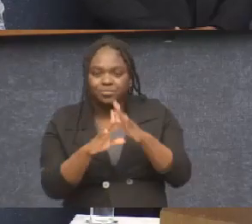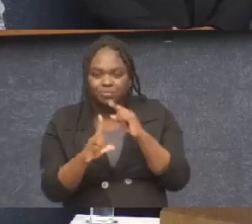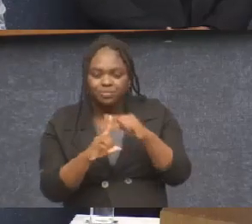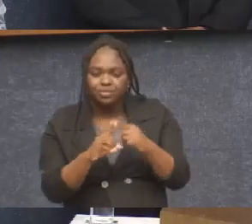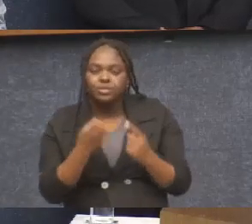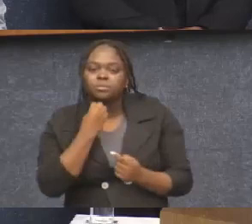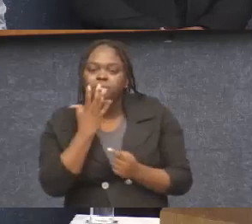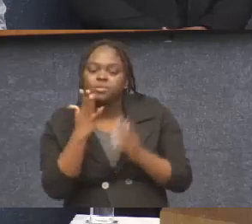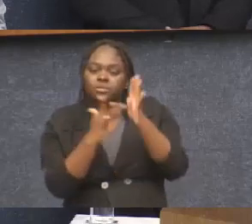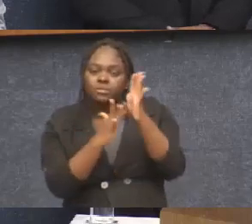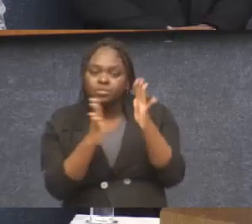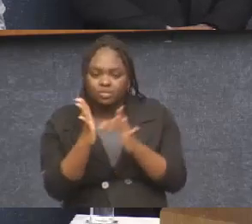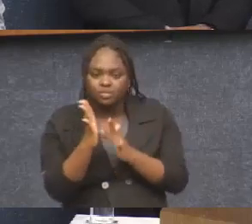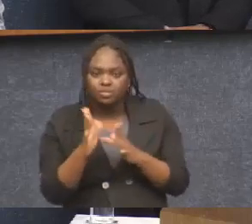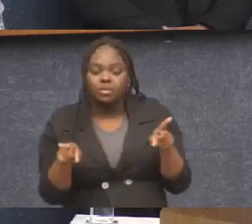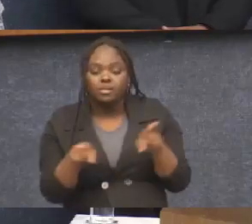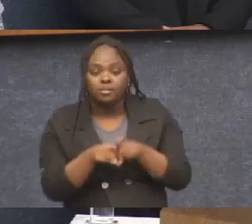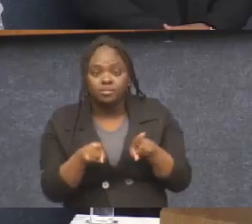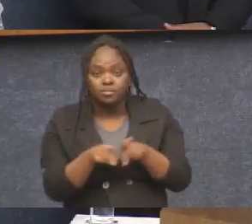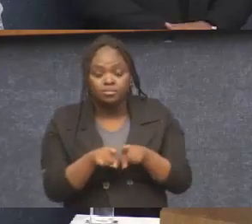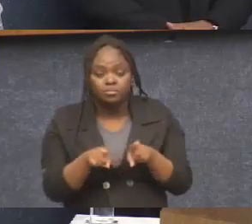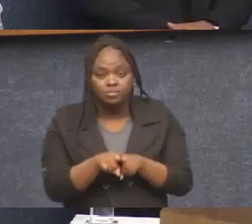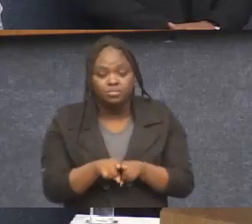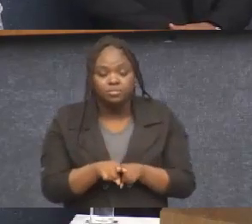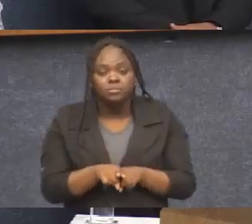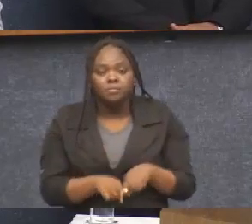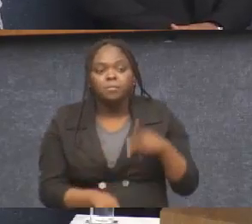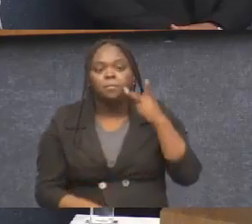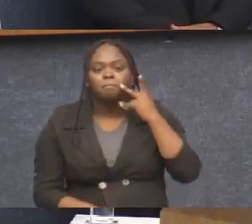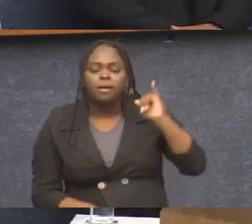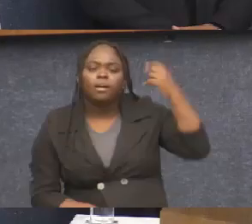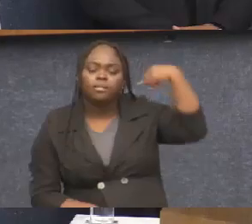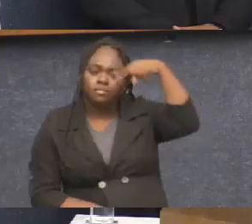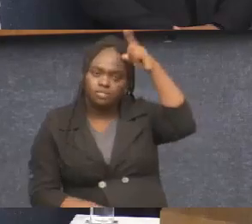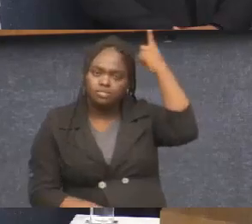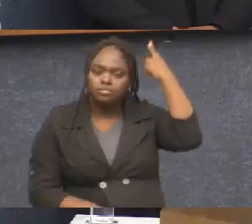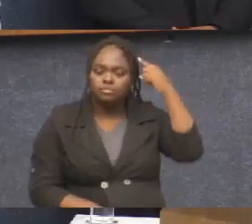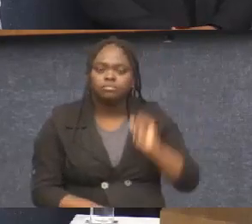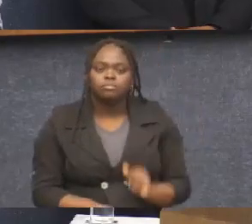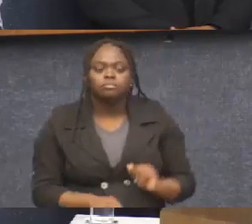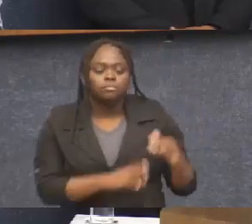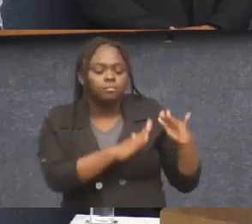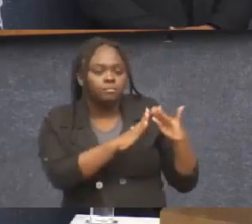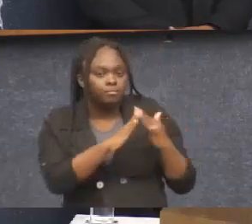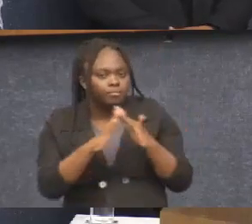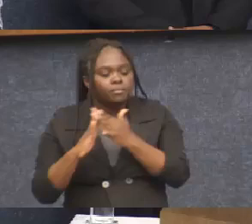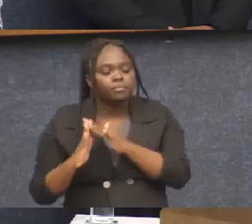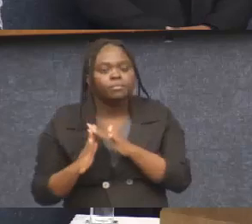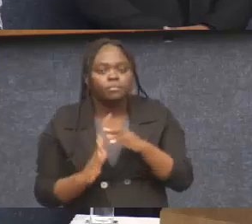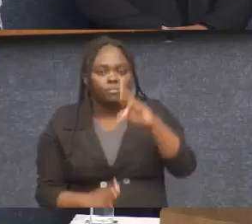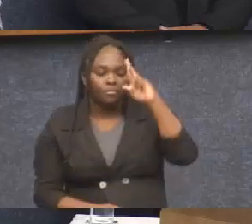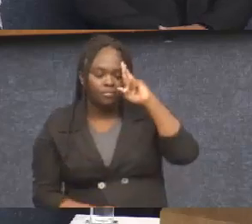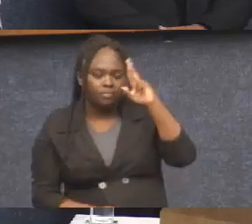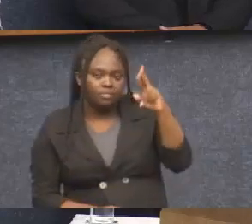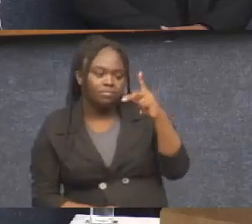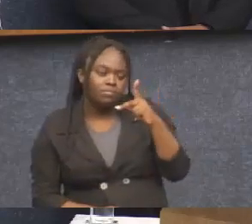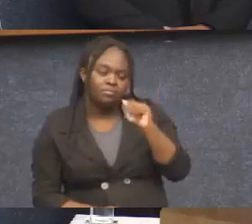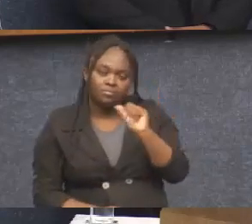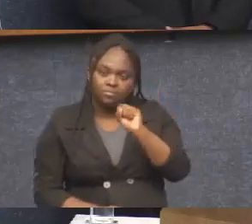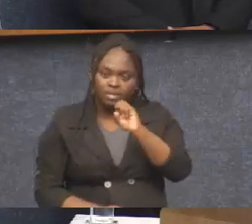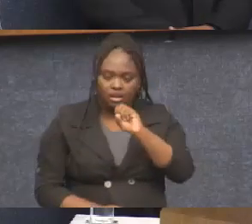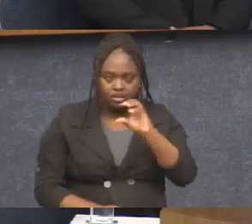Caridosos pais de santo, como o Joveniano da Vila Senhor dos Passos. E dirigentes de